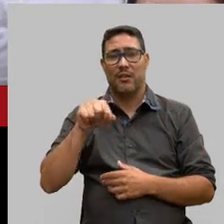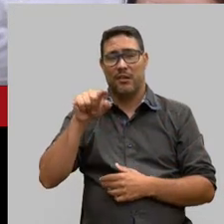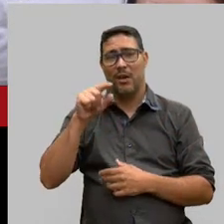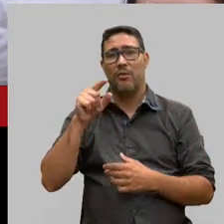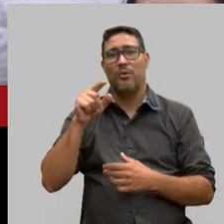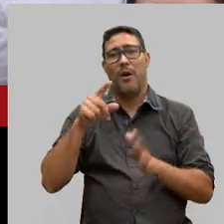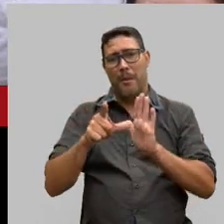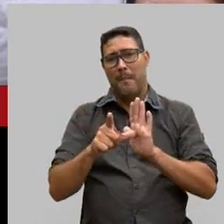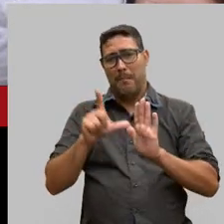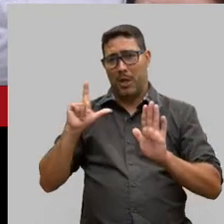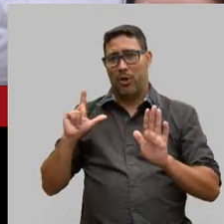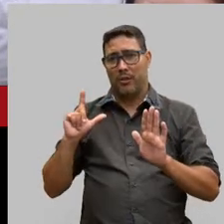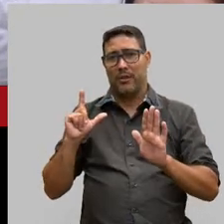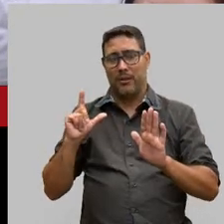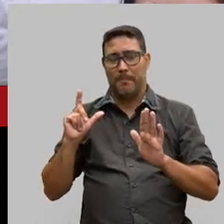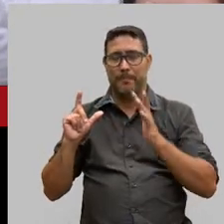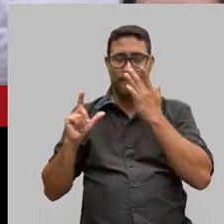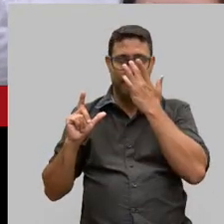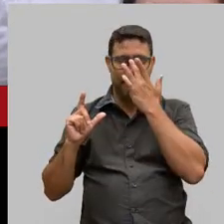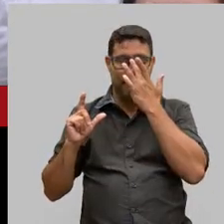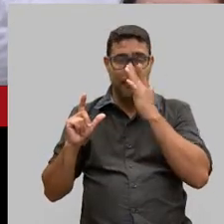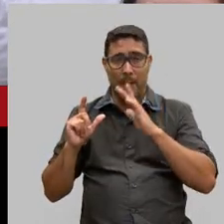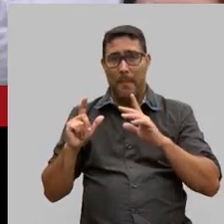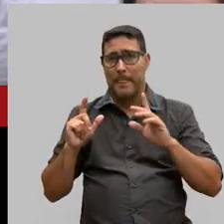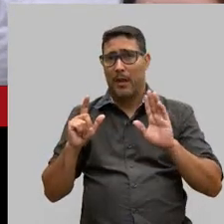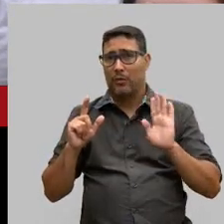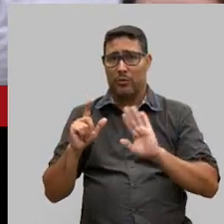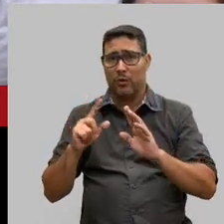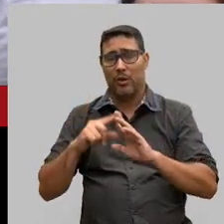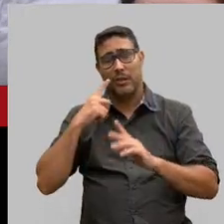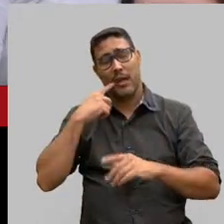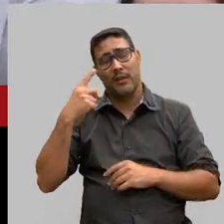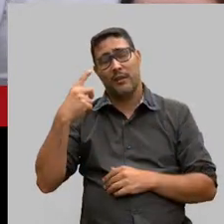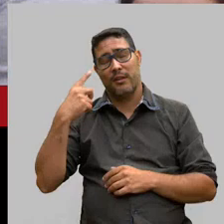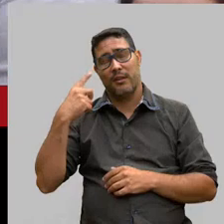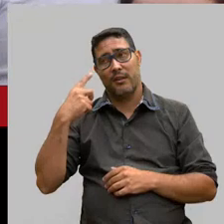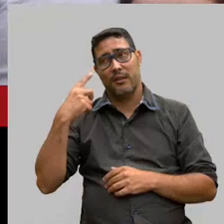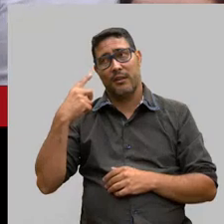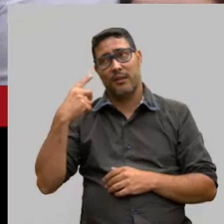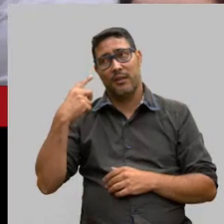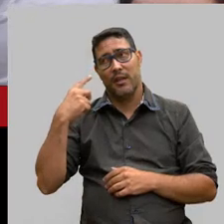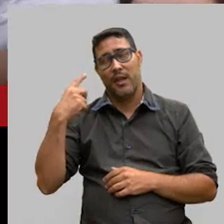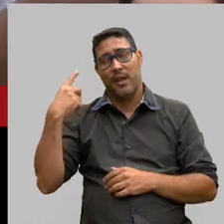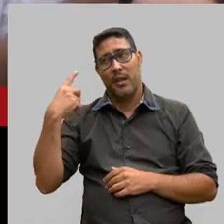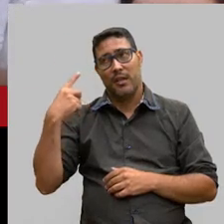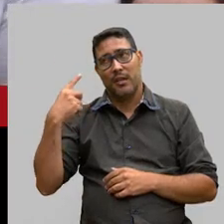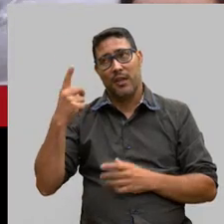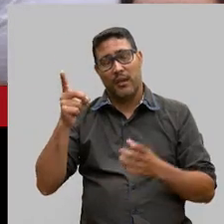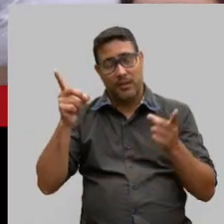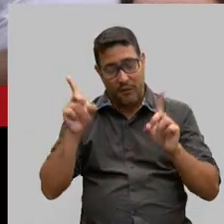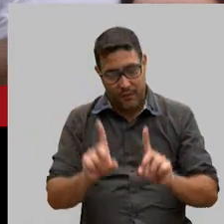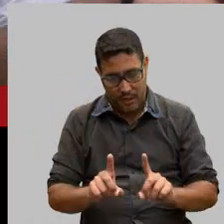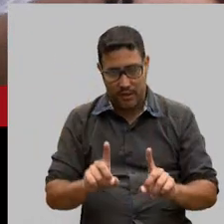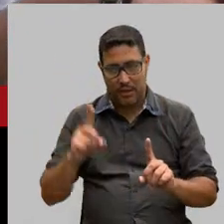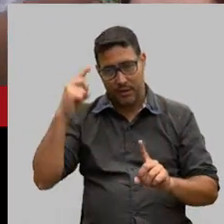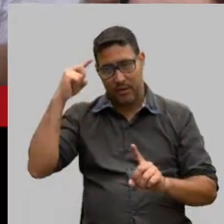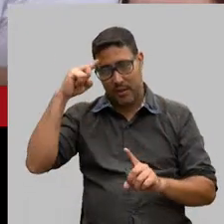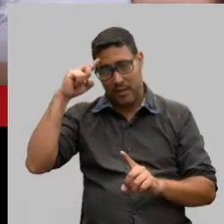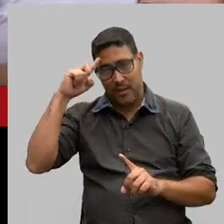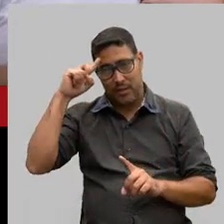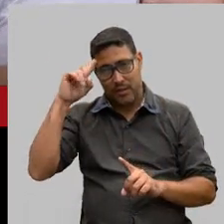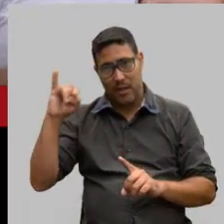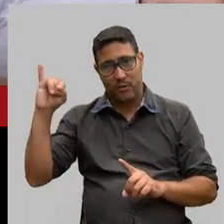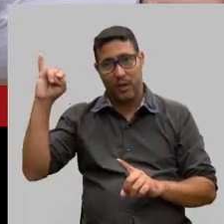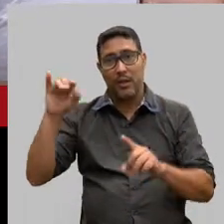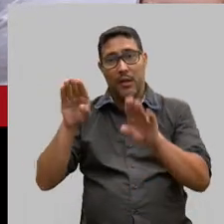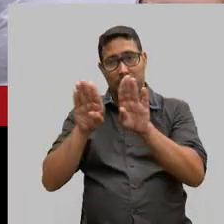não só das das deficiências eh intelectuais Mas também de todo o campo de